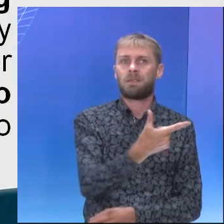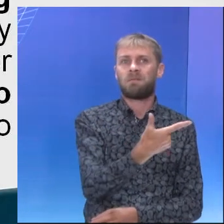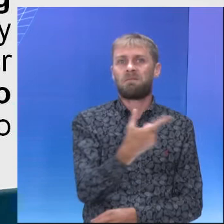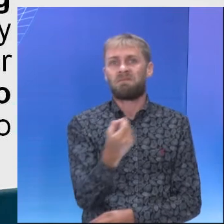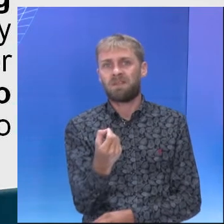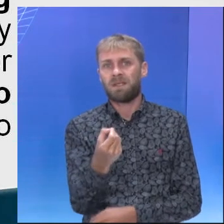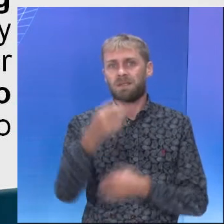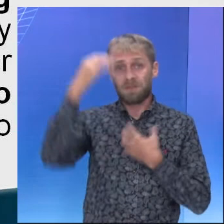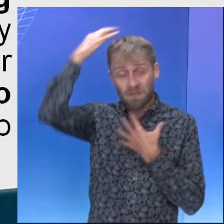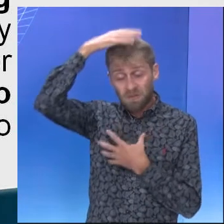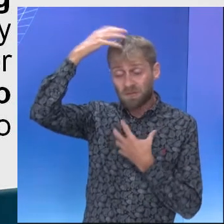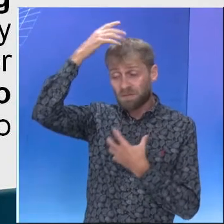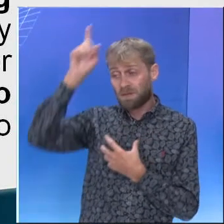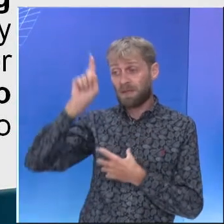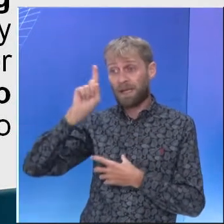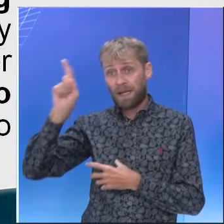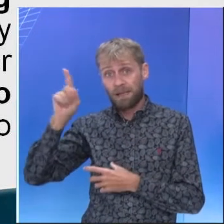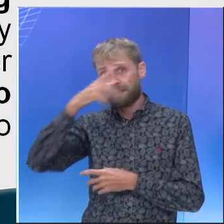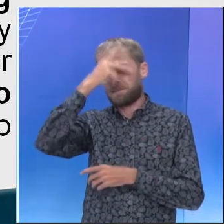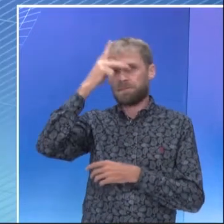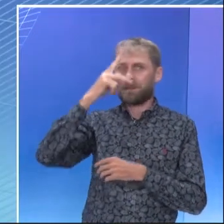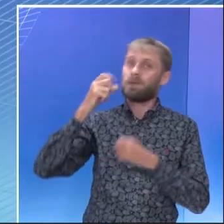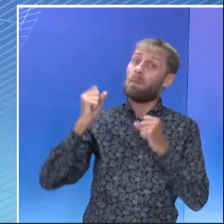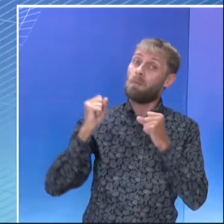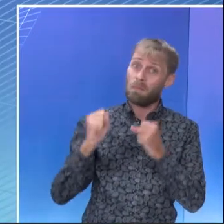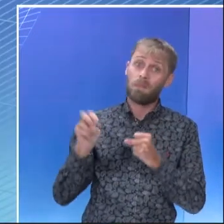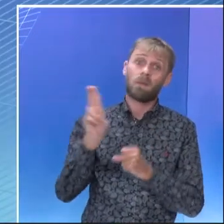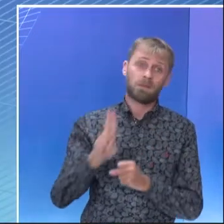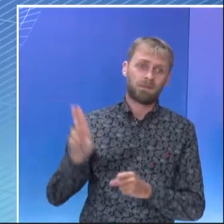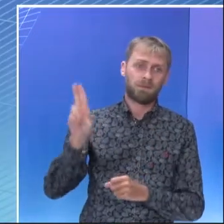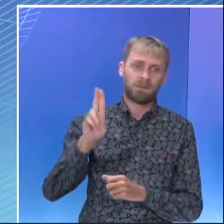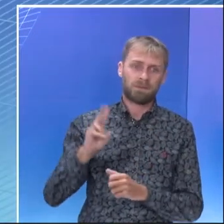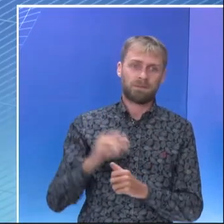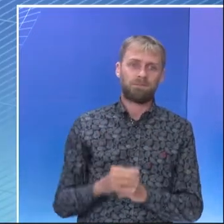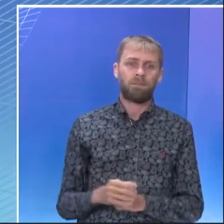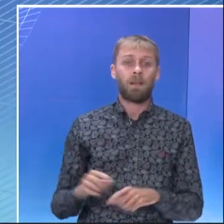20 chuveiros para poder esses sem-tetos tomarem banhos.